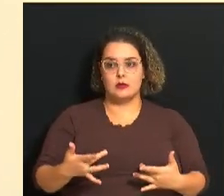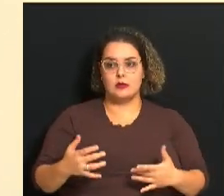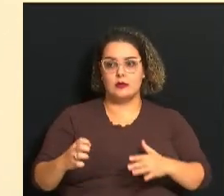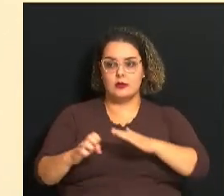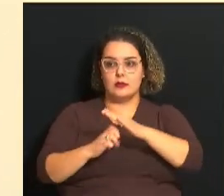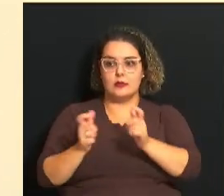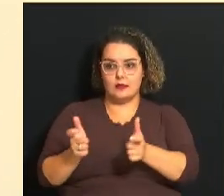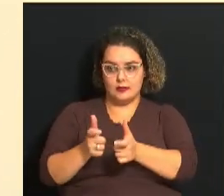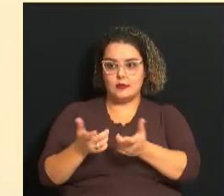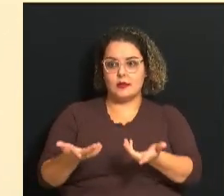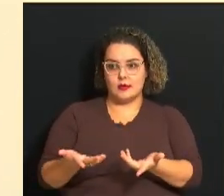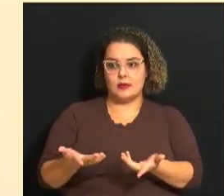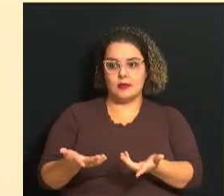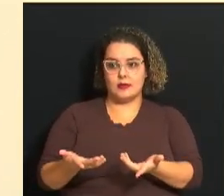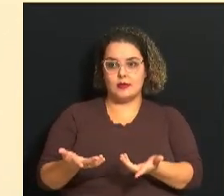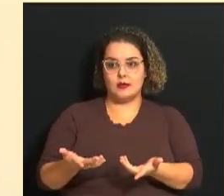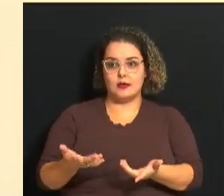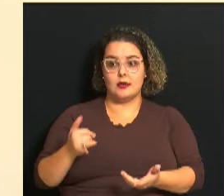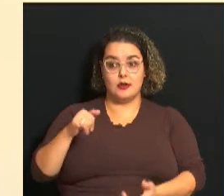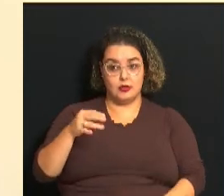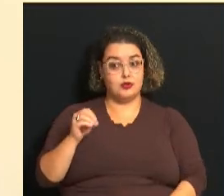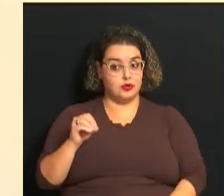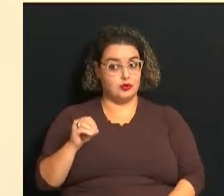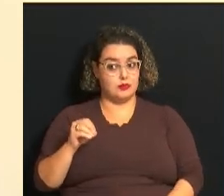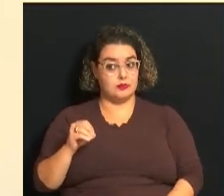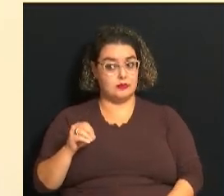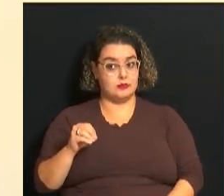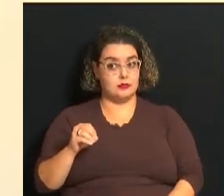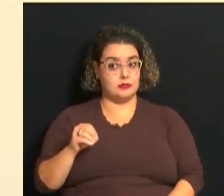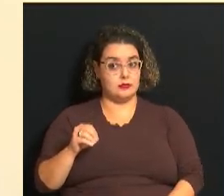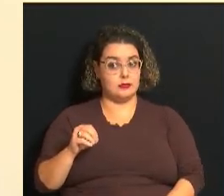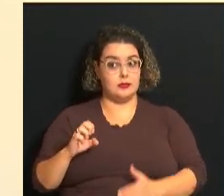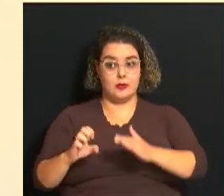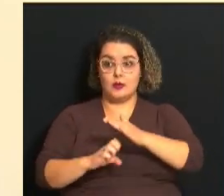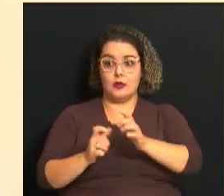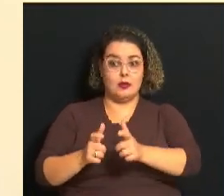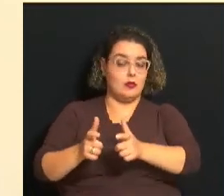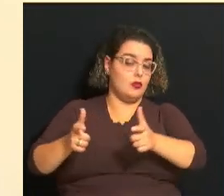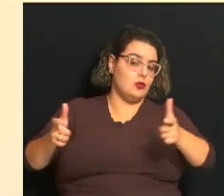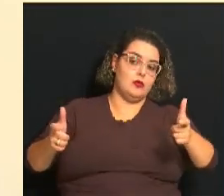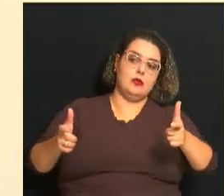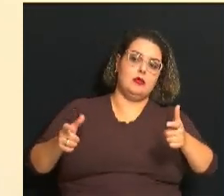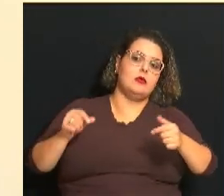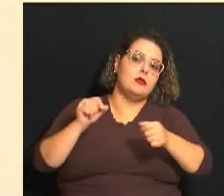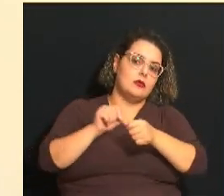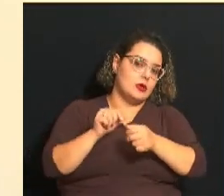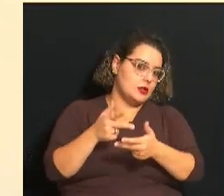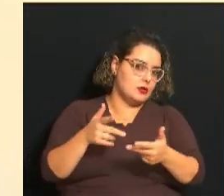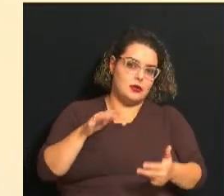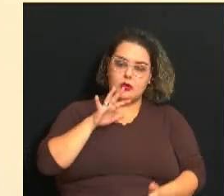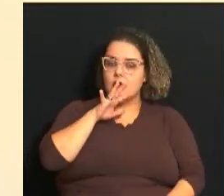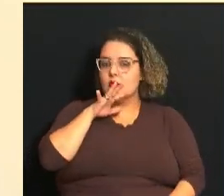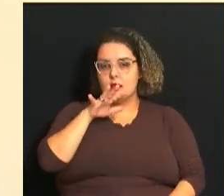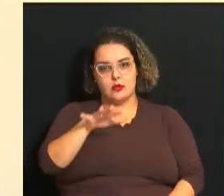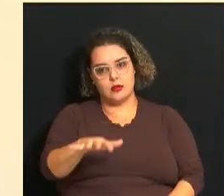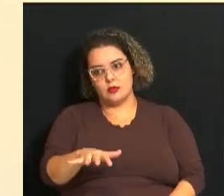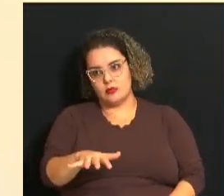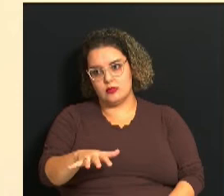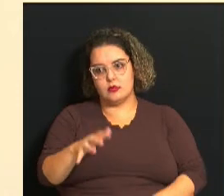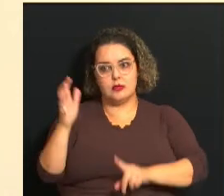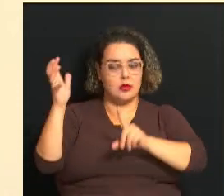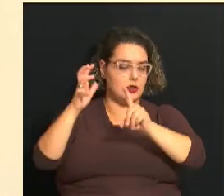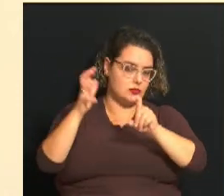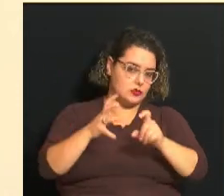porte só uma advertência Jô é empresas de grande porte fazem coisas absurdas também com relação ao sede